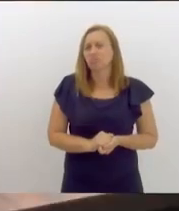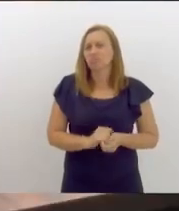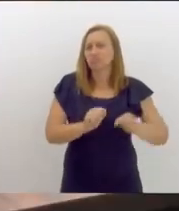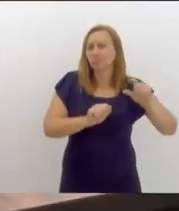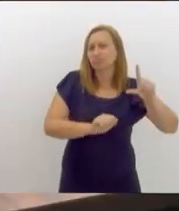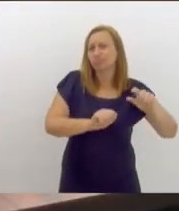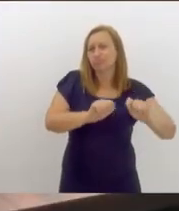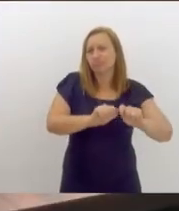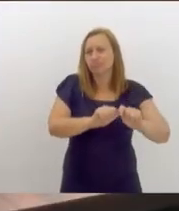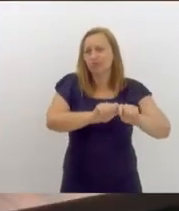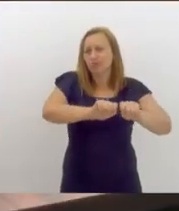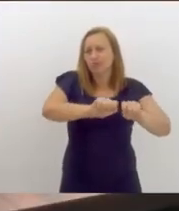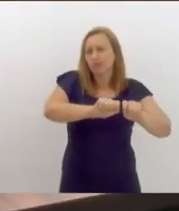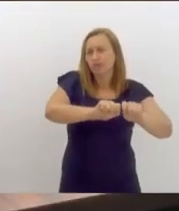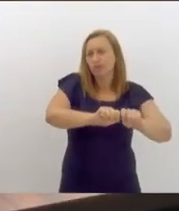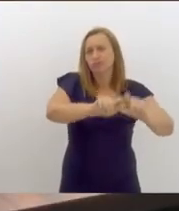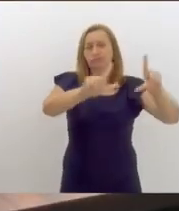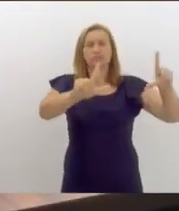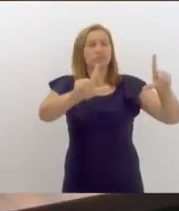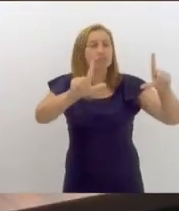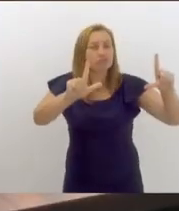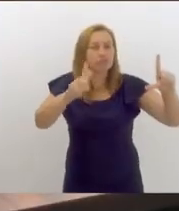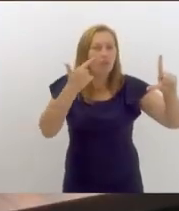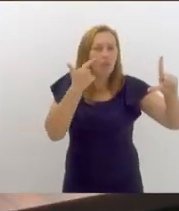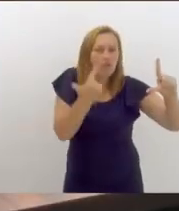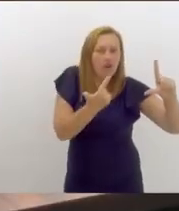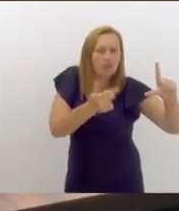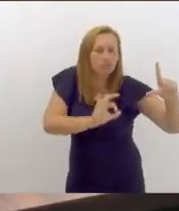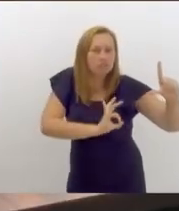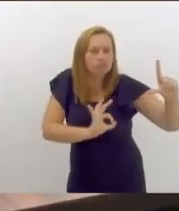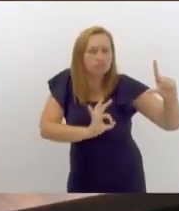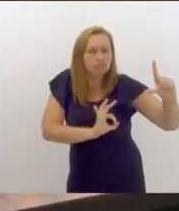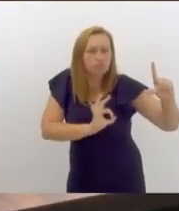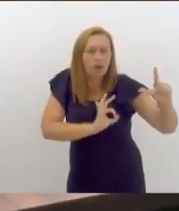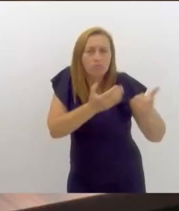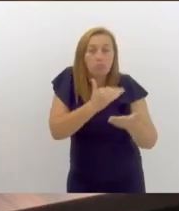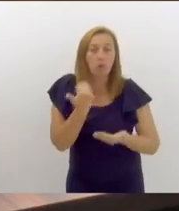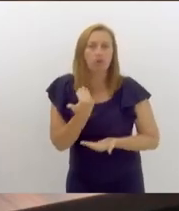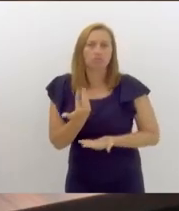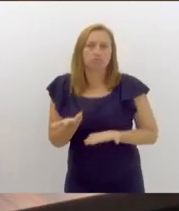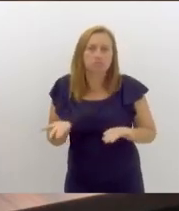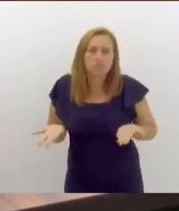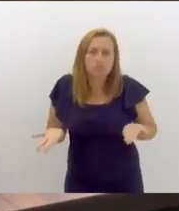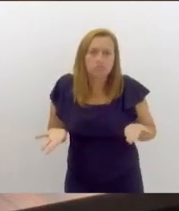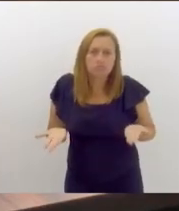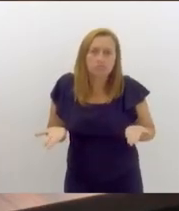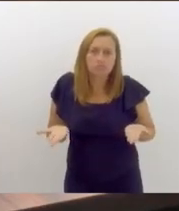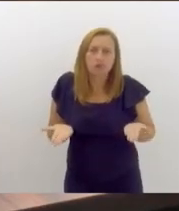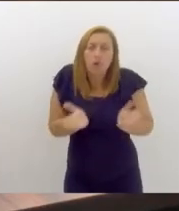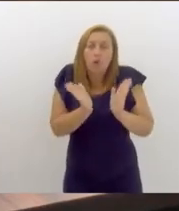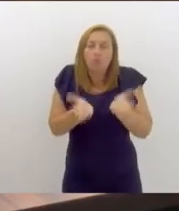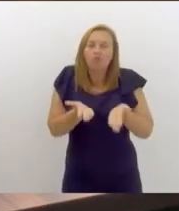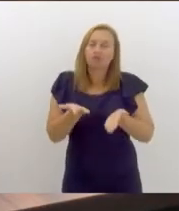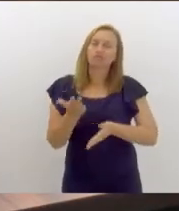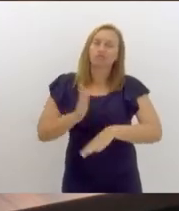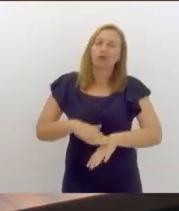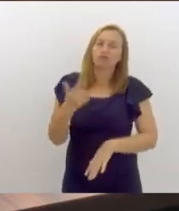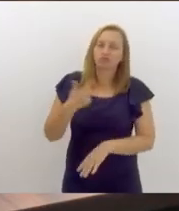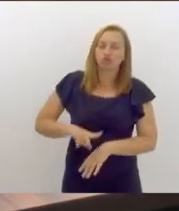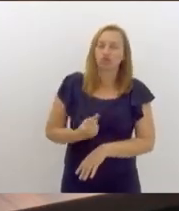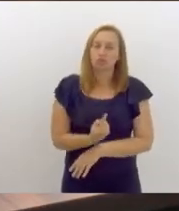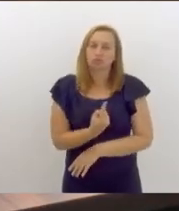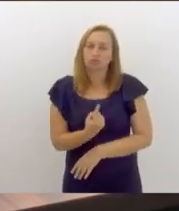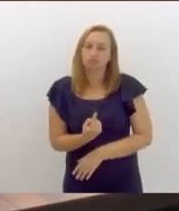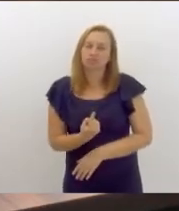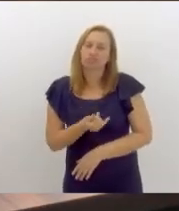e que nós nos deparamos normalmente são policiais guerreiros e guerreiras perdendo sua vida hoje mais um dia um